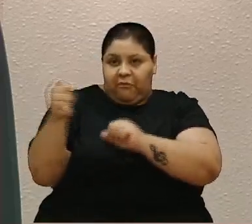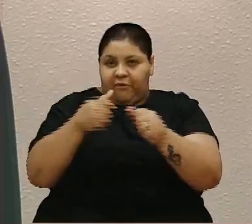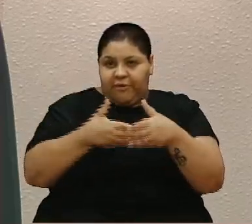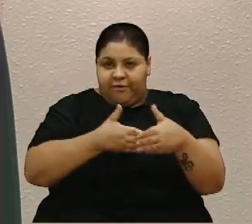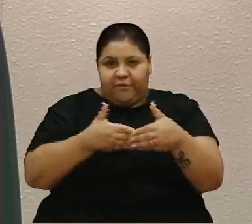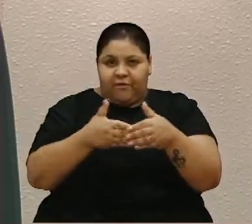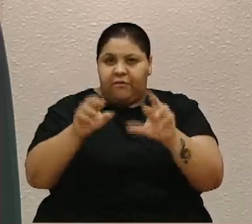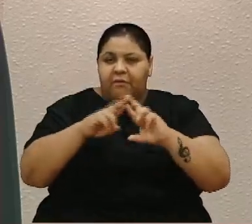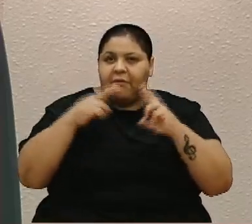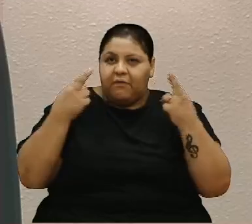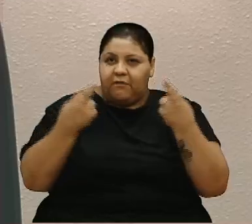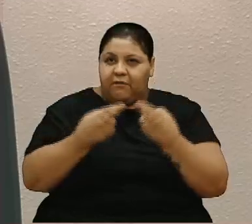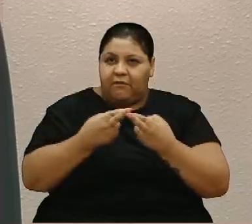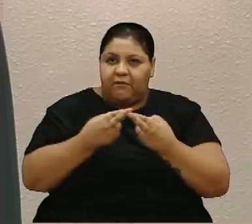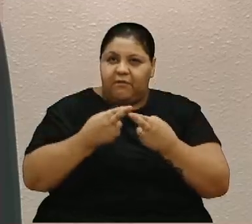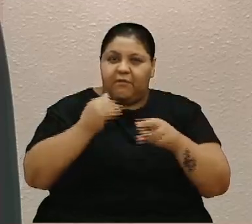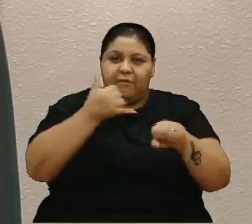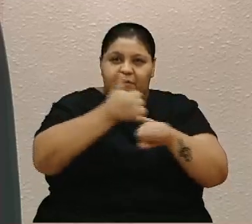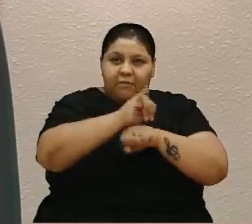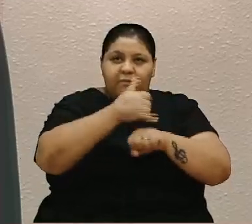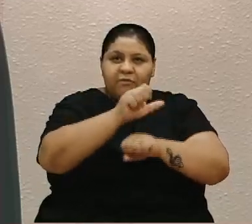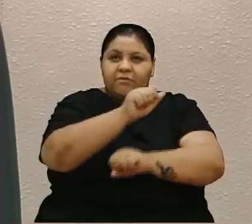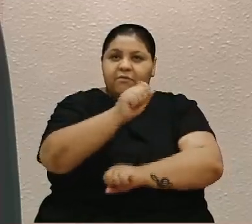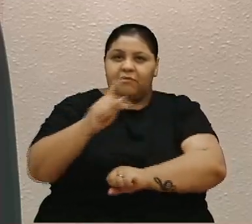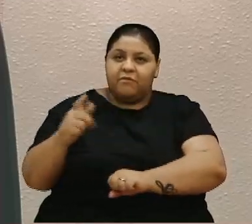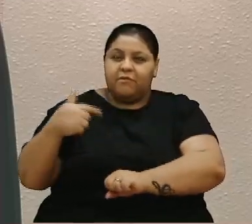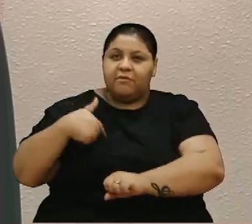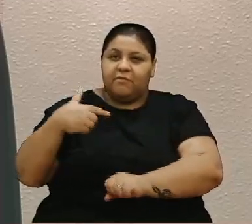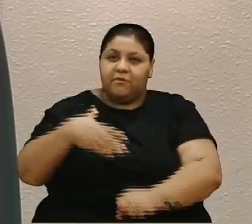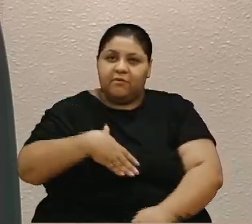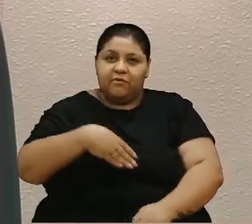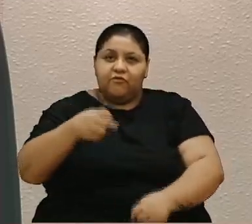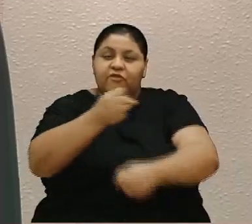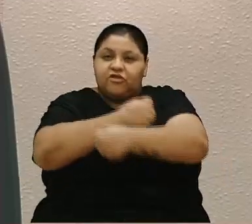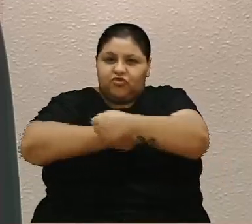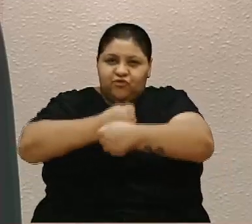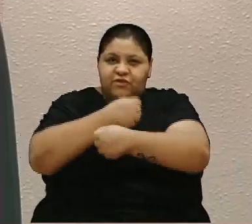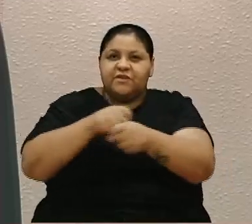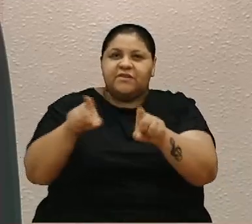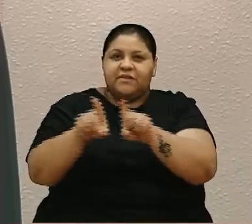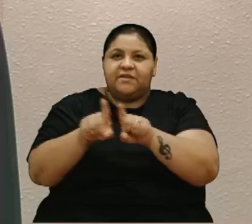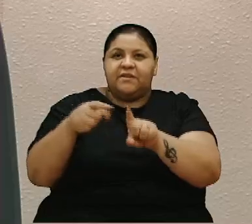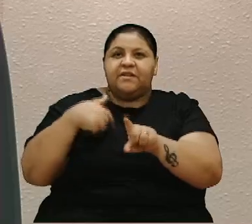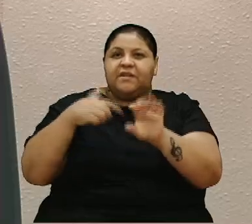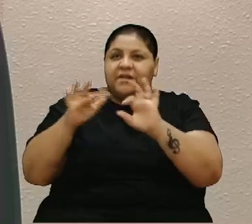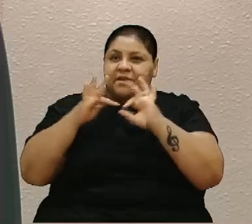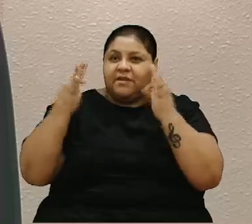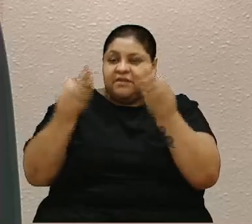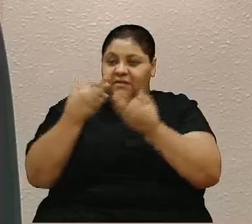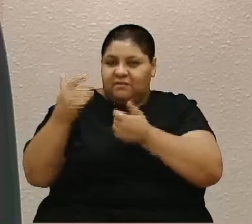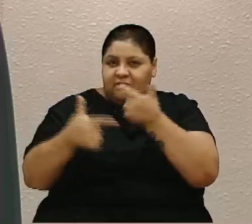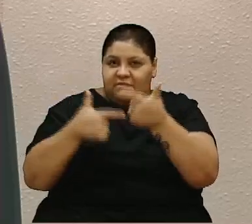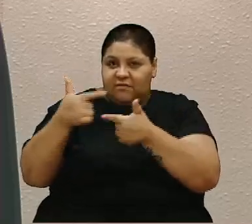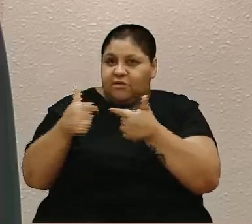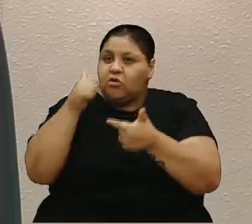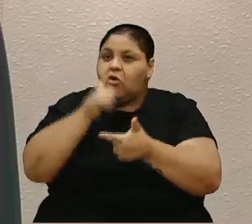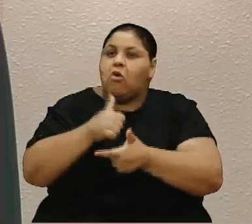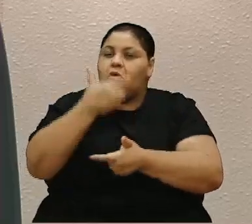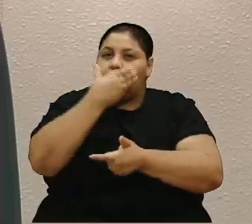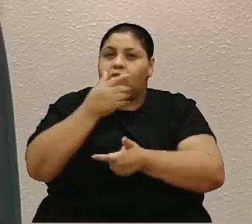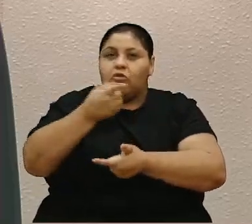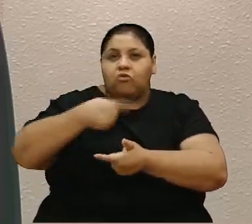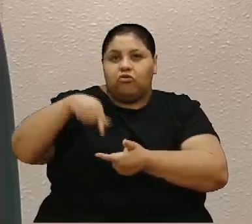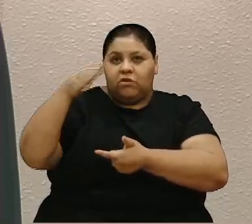nossa sessão, é metalúrgico aposentado. Eu sou filha de cozinheira também, né? Minha família é uma família de trabalhadores e trabalhadoras.